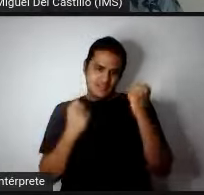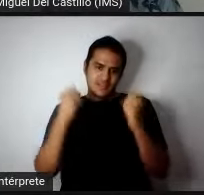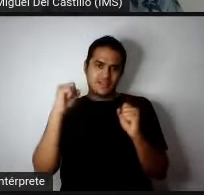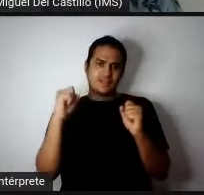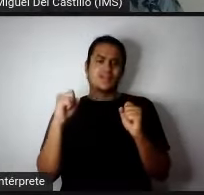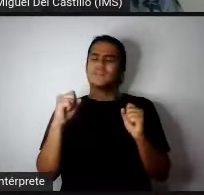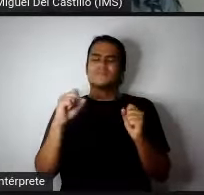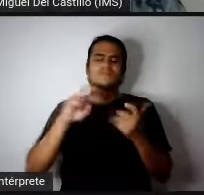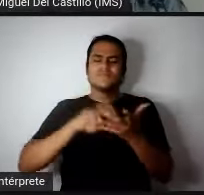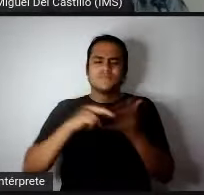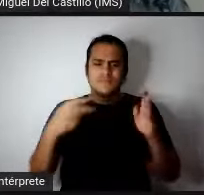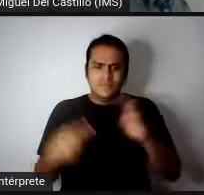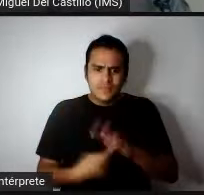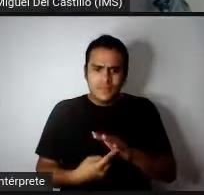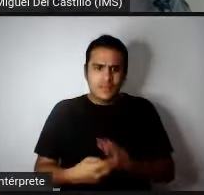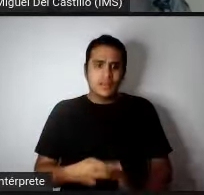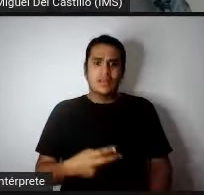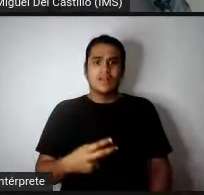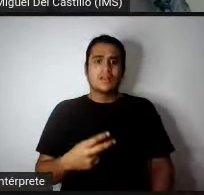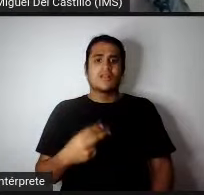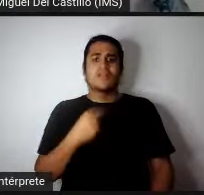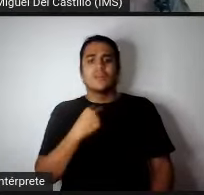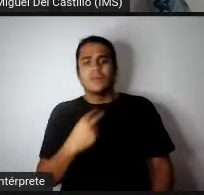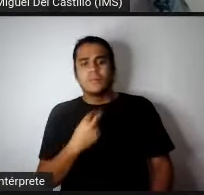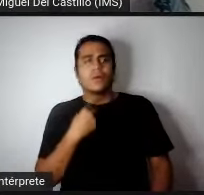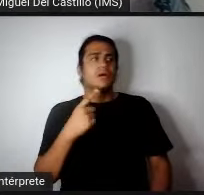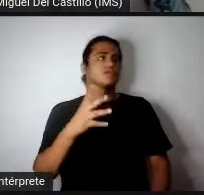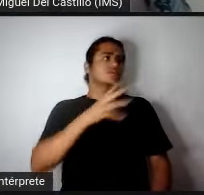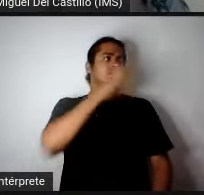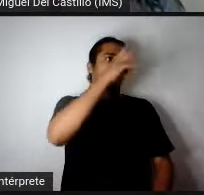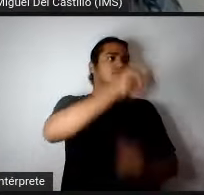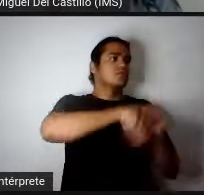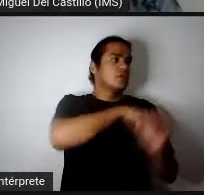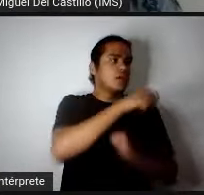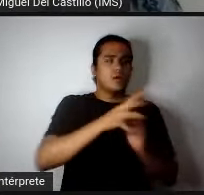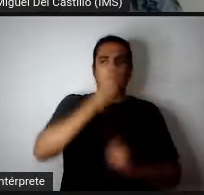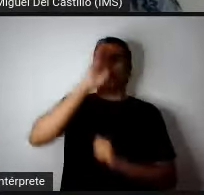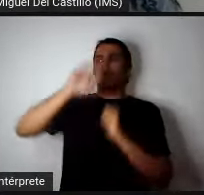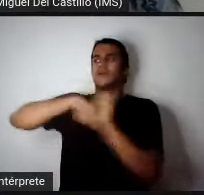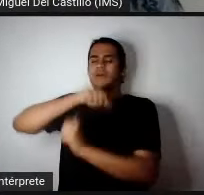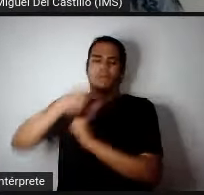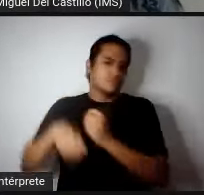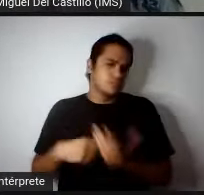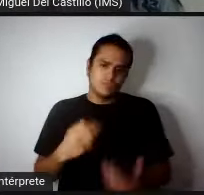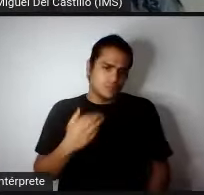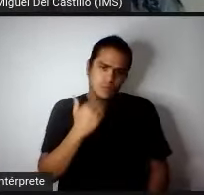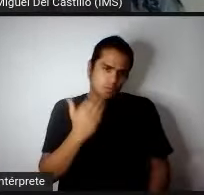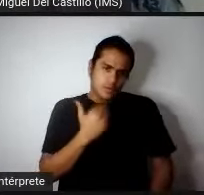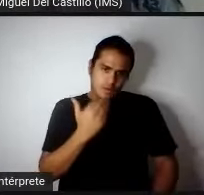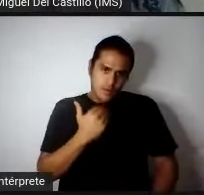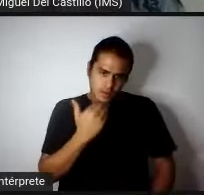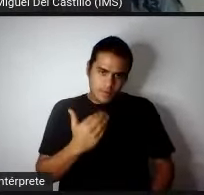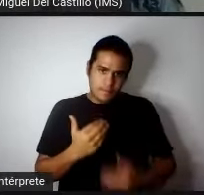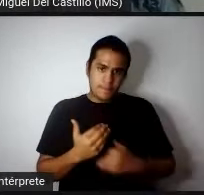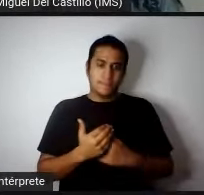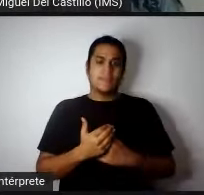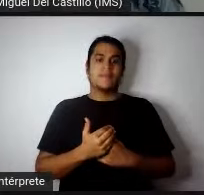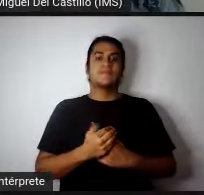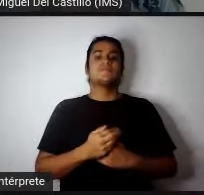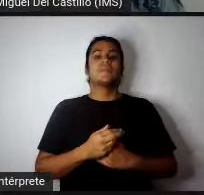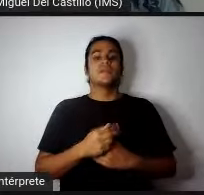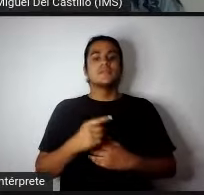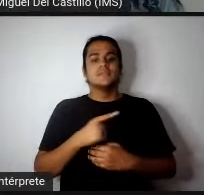seja, você não pode ir trocando e trocando e trocando. A gente contou outro dia